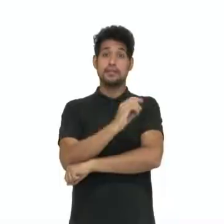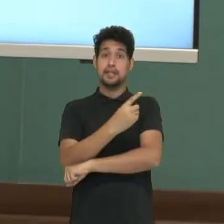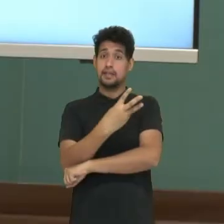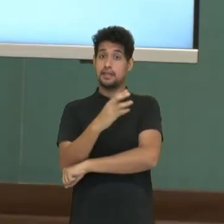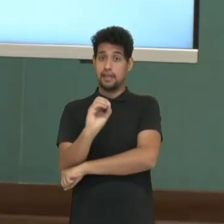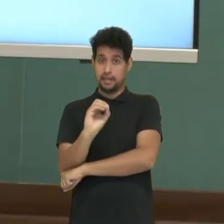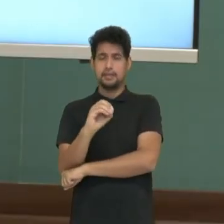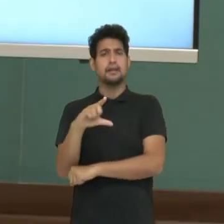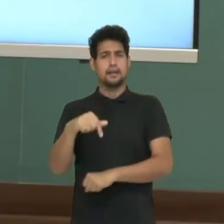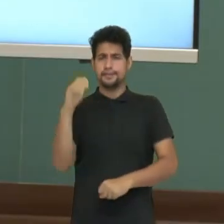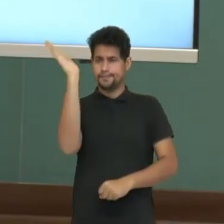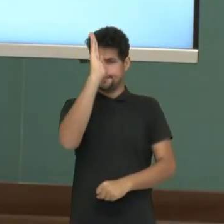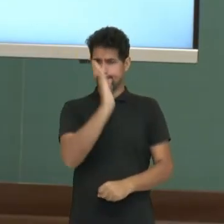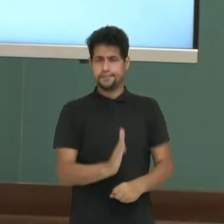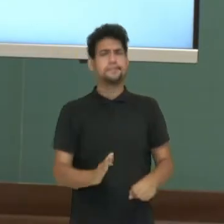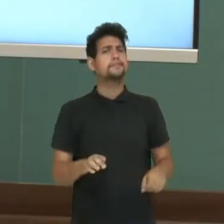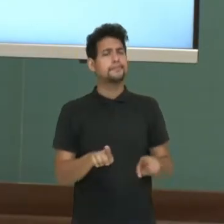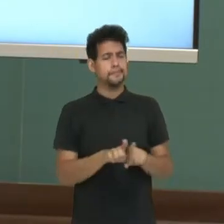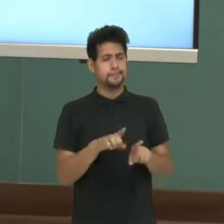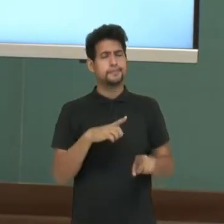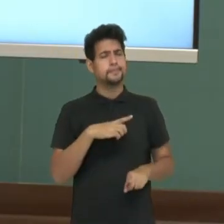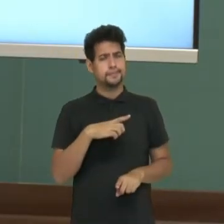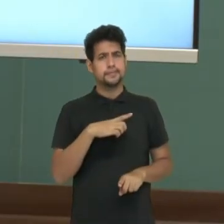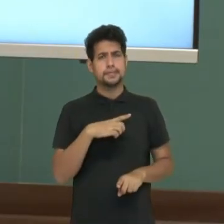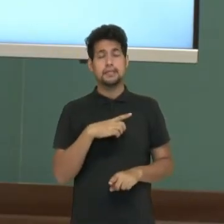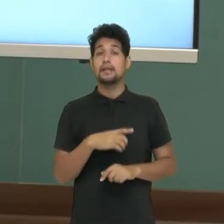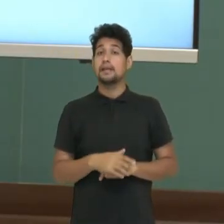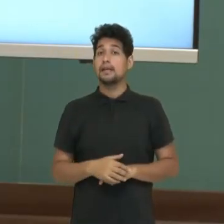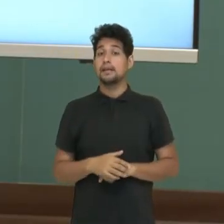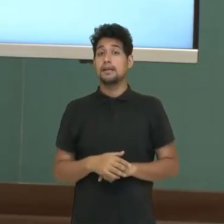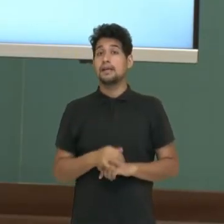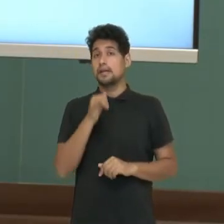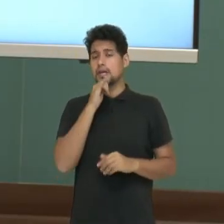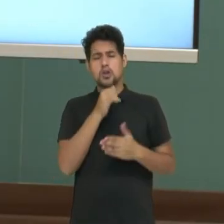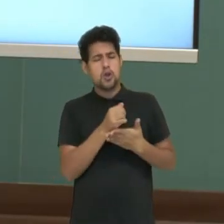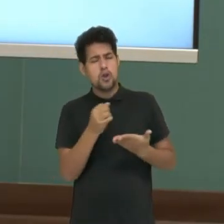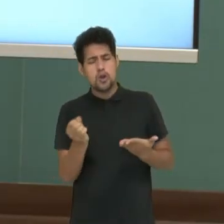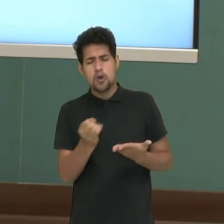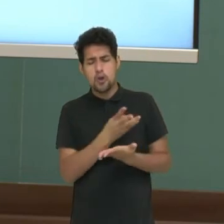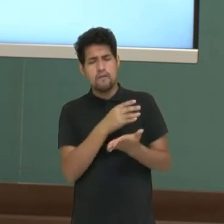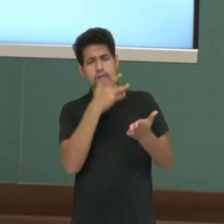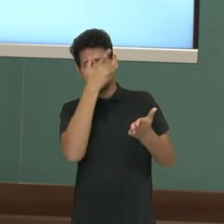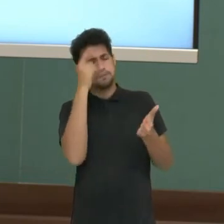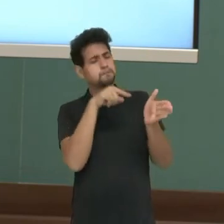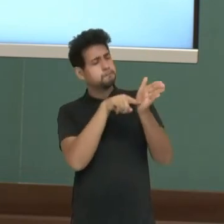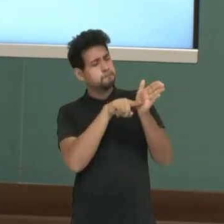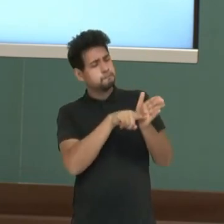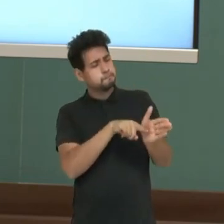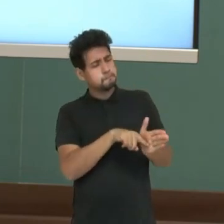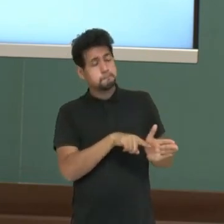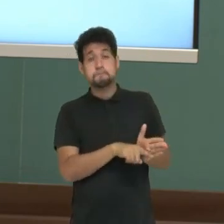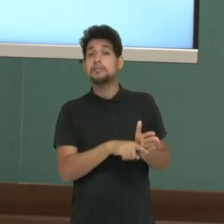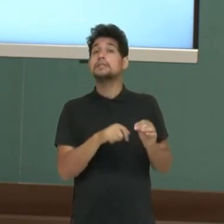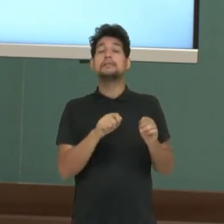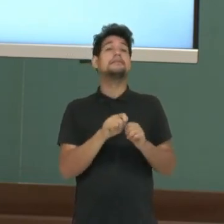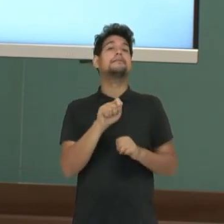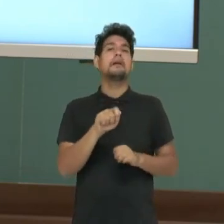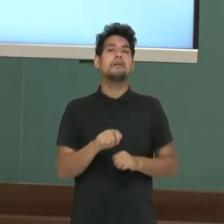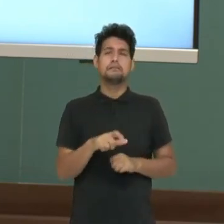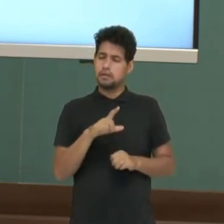Força Aérea Brasileira, também traz ali, além de novos pesquisadores, e leva os que já